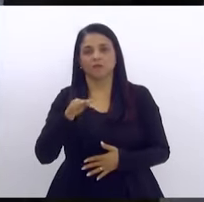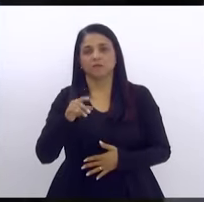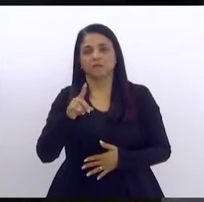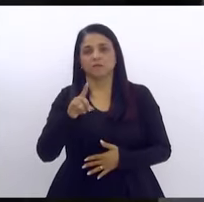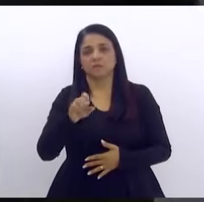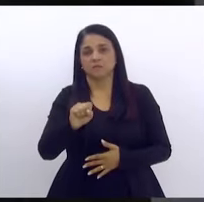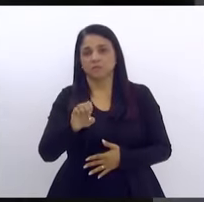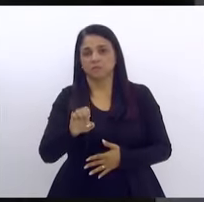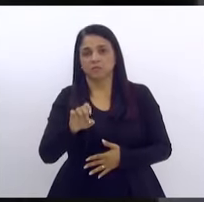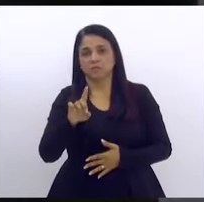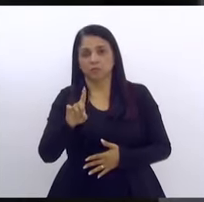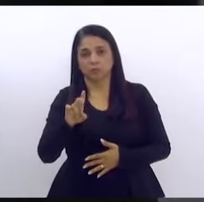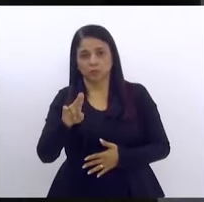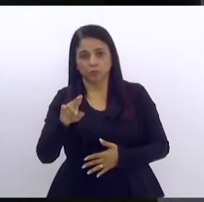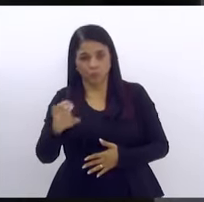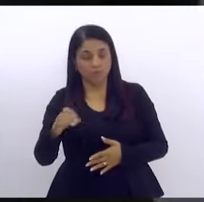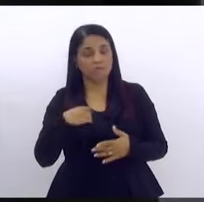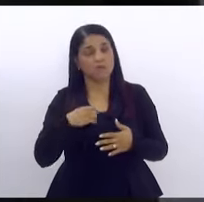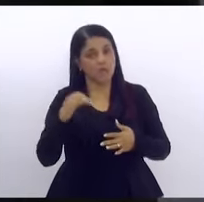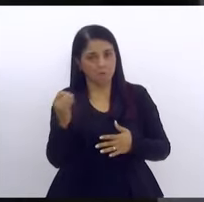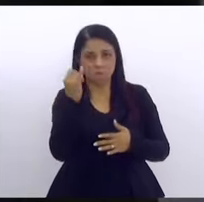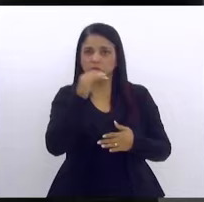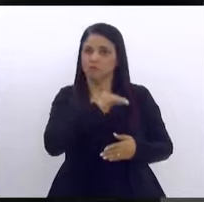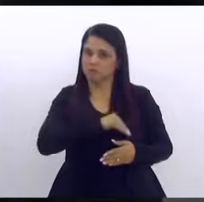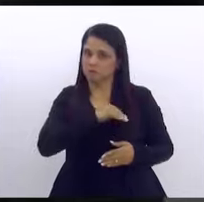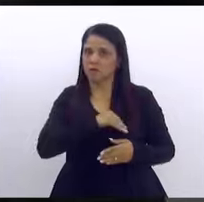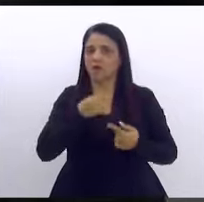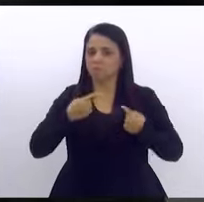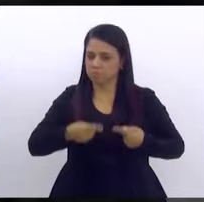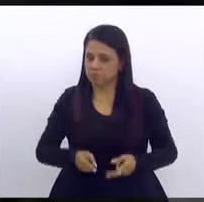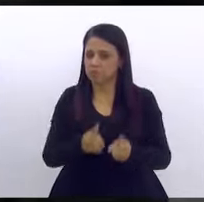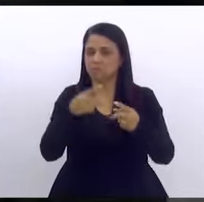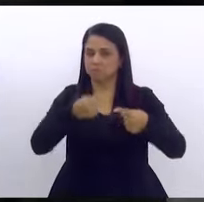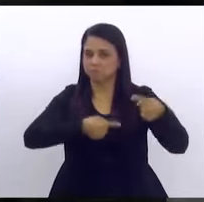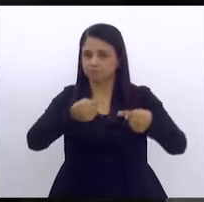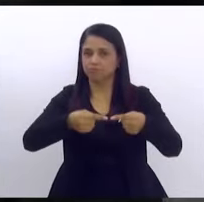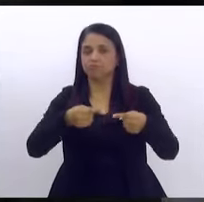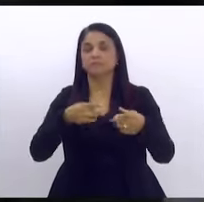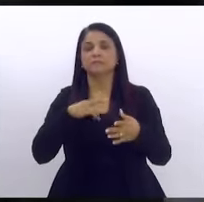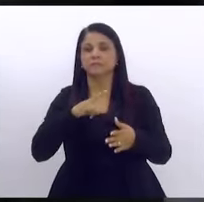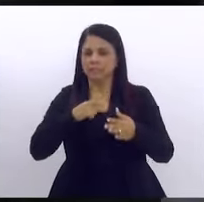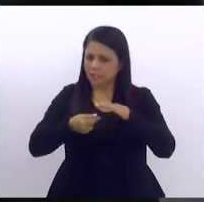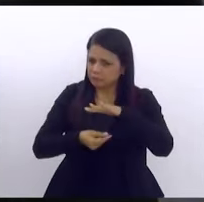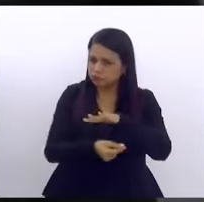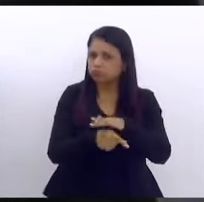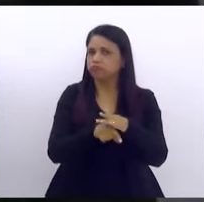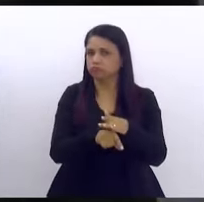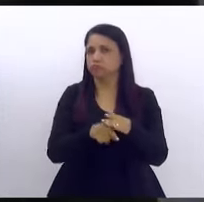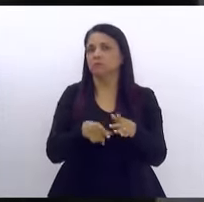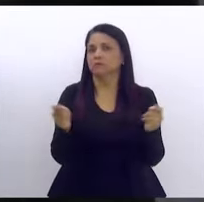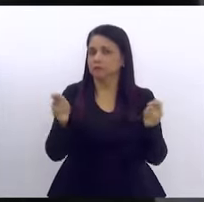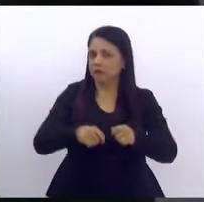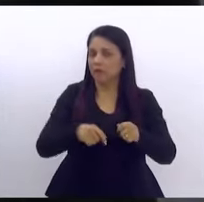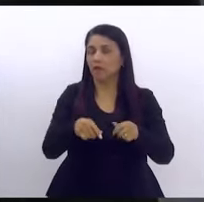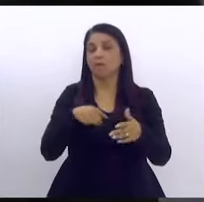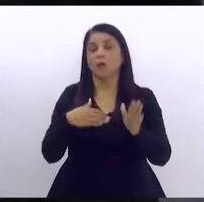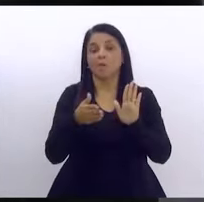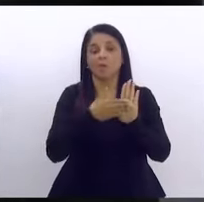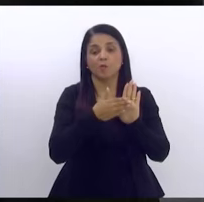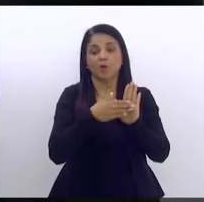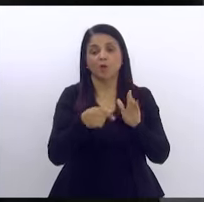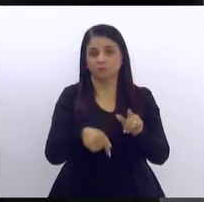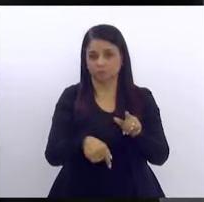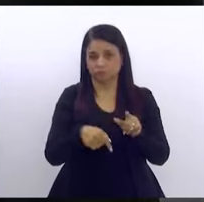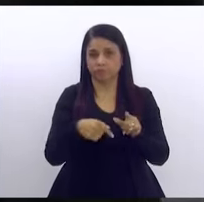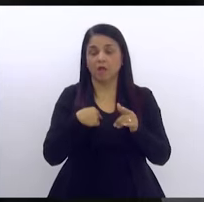acha que o salário é importante e ter a sobra do Fundeb mostra que temos alguma margem. Quando chegou aqui a proposta, a